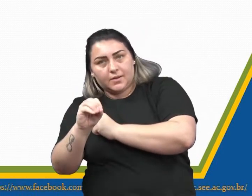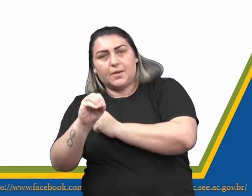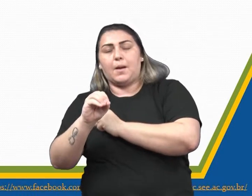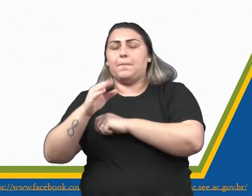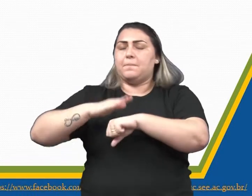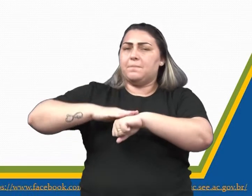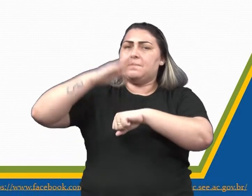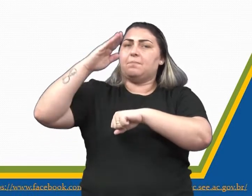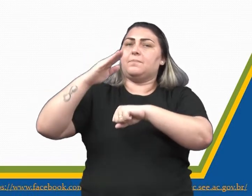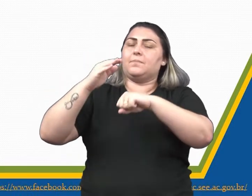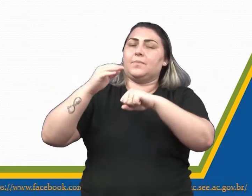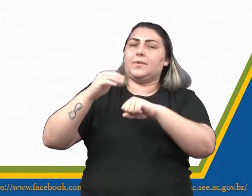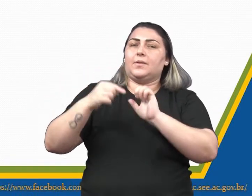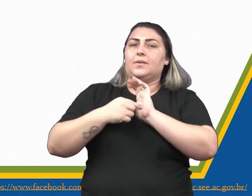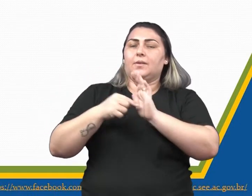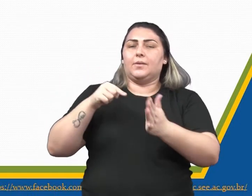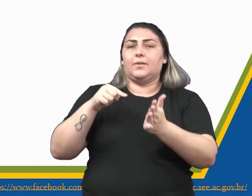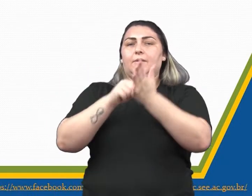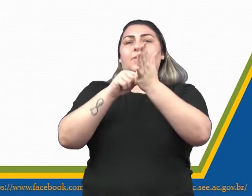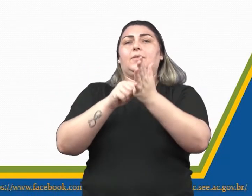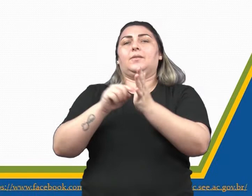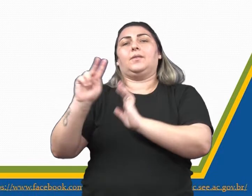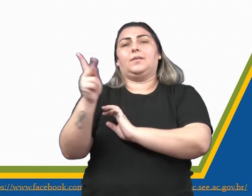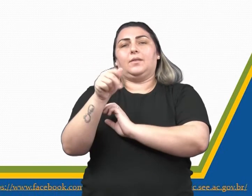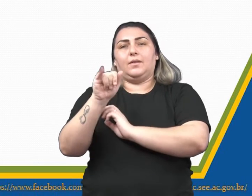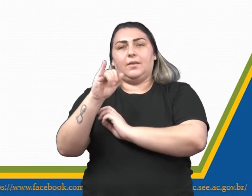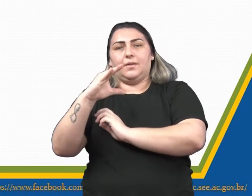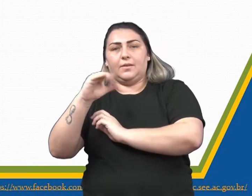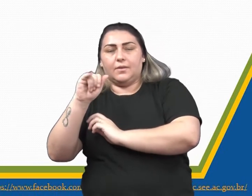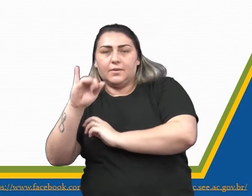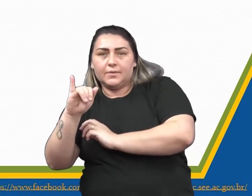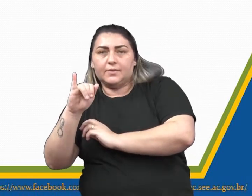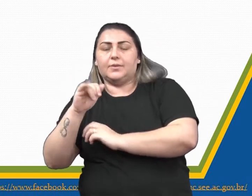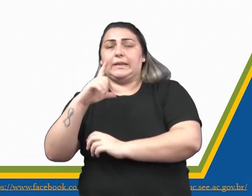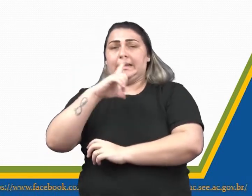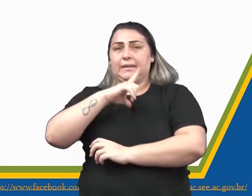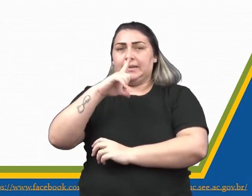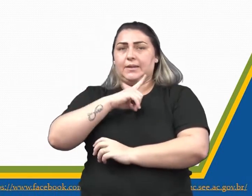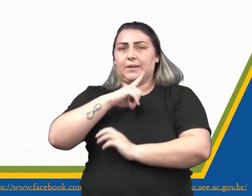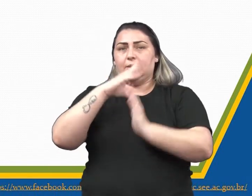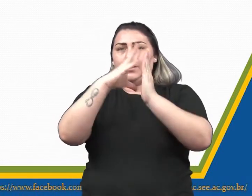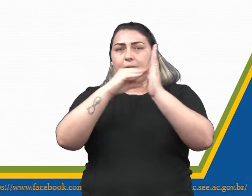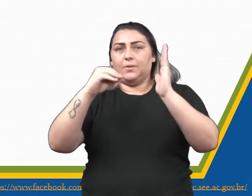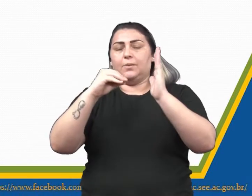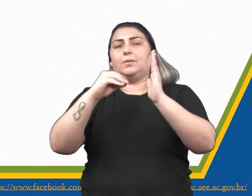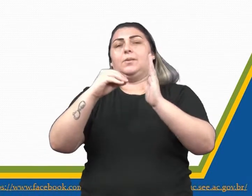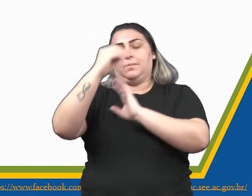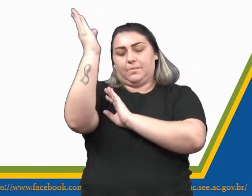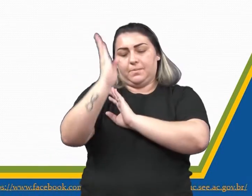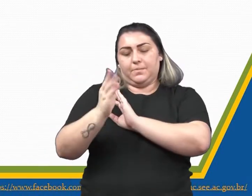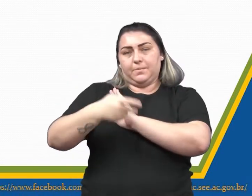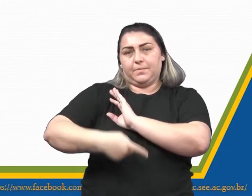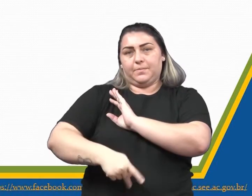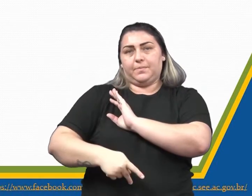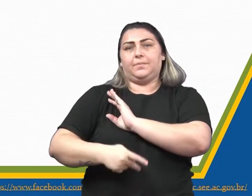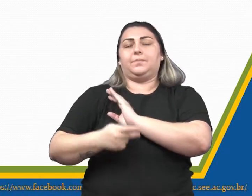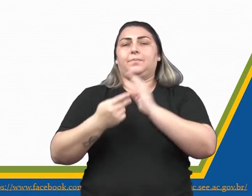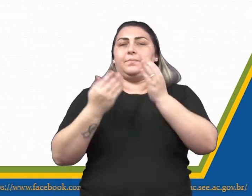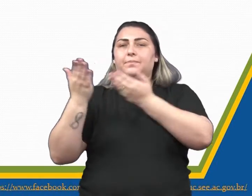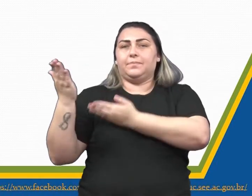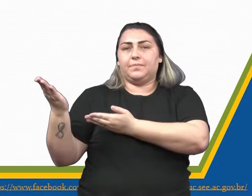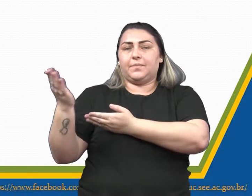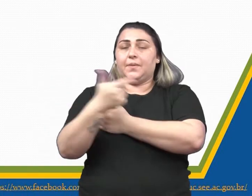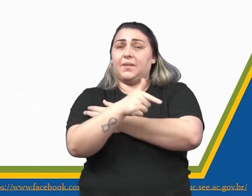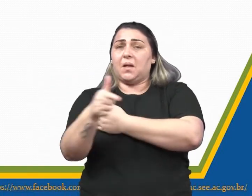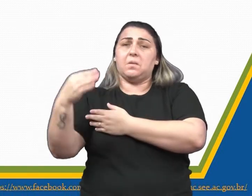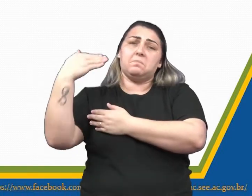mais abordava a crítica em seus haikais. Aí nós temos um modelo de haikai brasileiro, tá? Não tenho dinheiro no